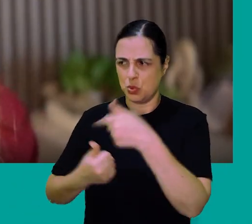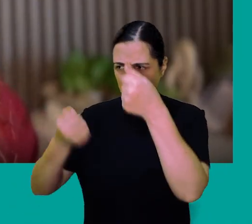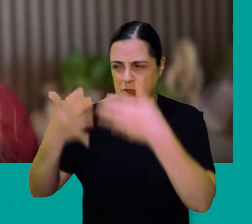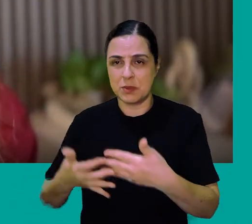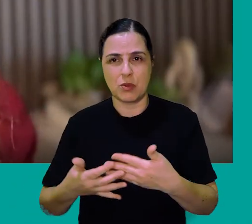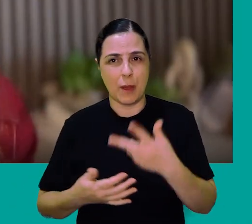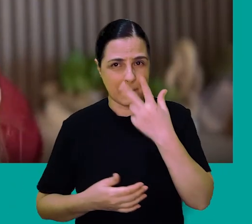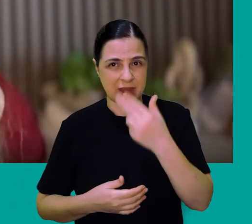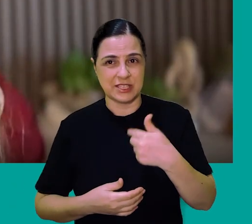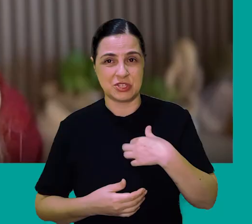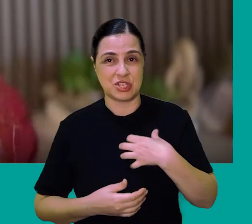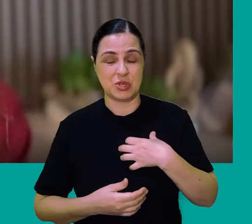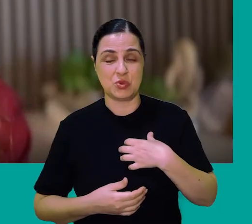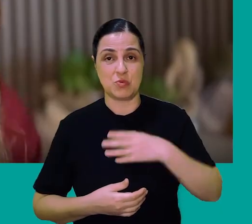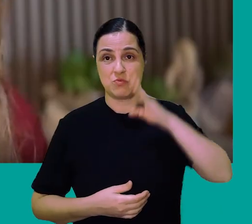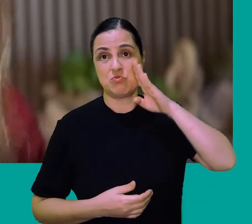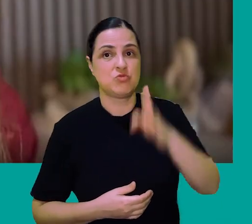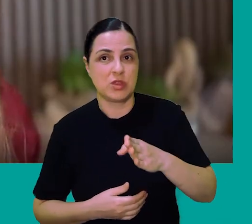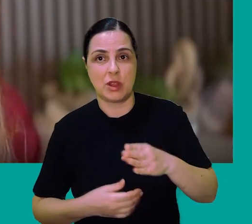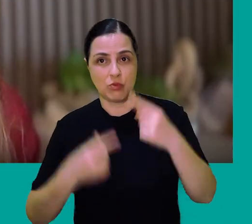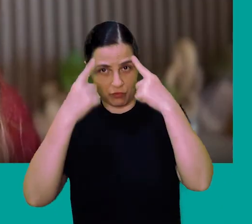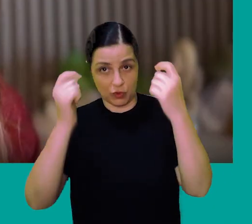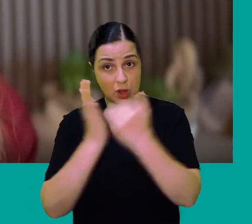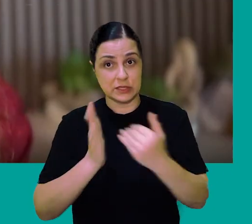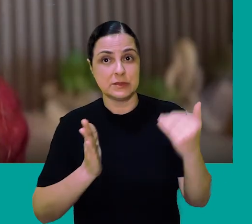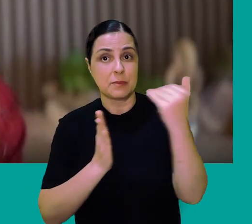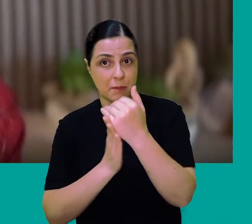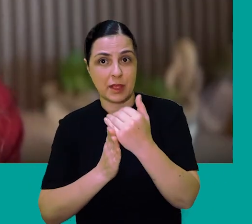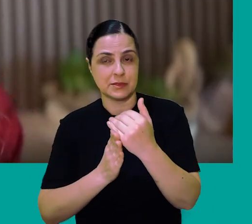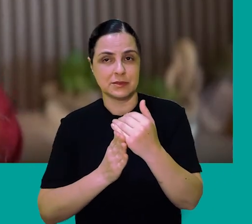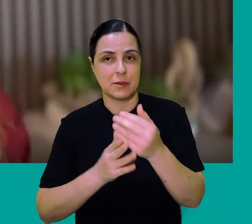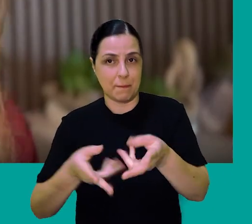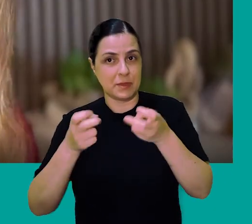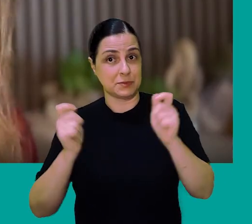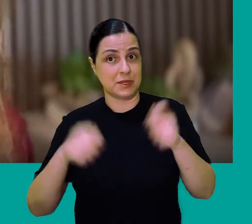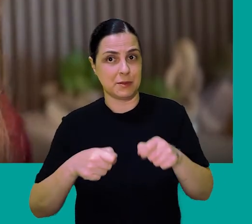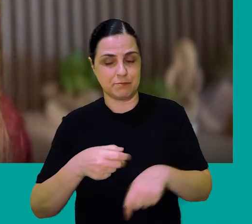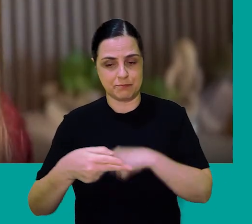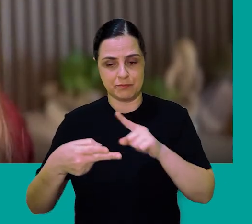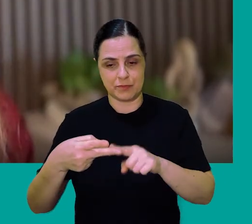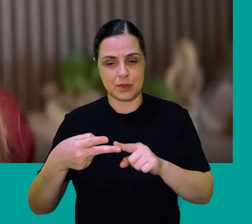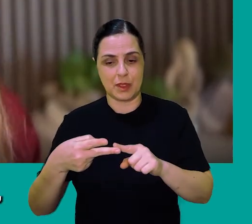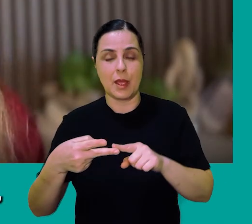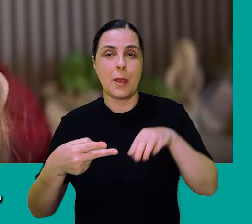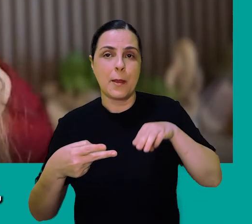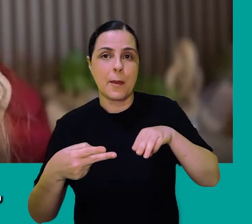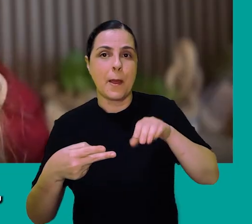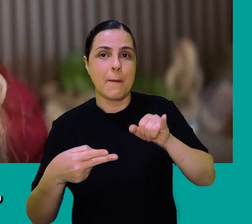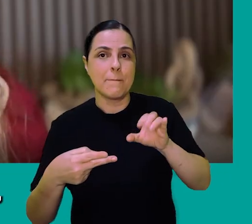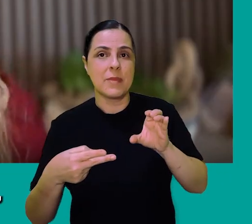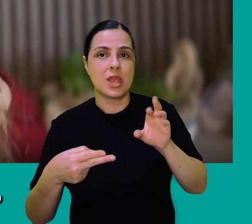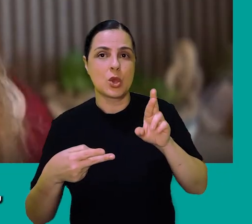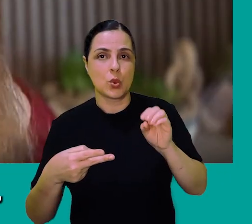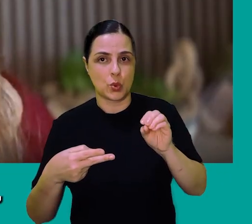né? Então, ele é um pouco mais direto, um pouco mais violento, um pouco mais perceptível. Quando a gente fala de microinsulto, ele vai